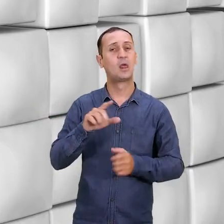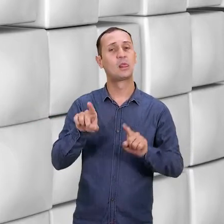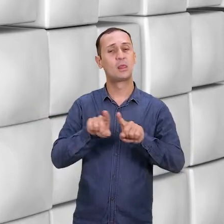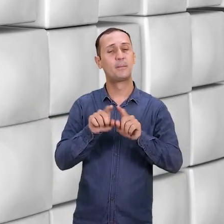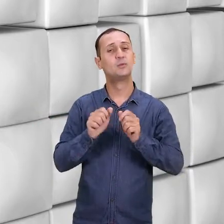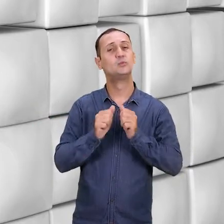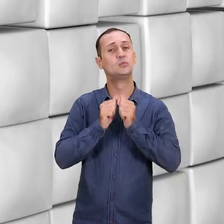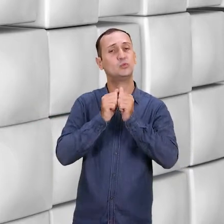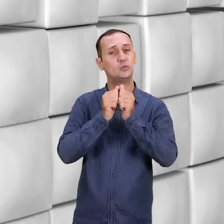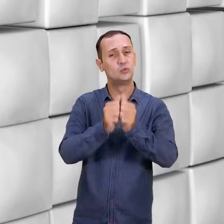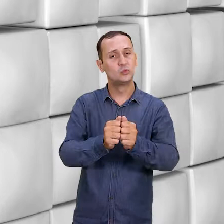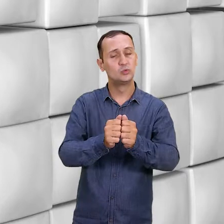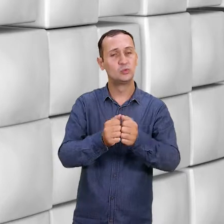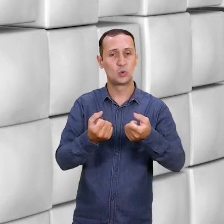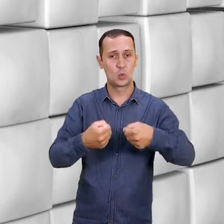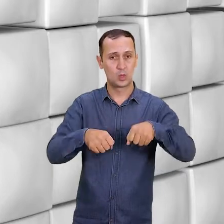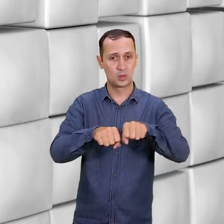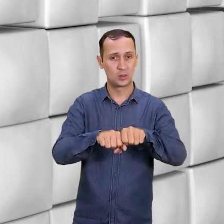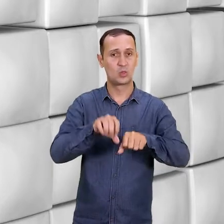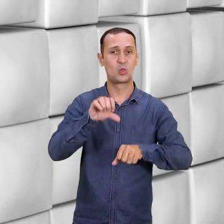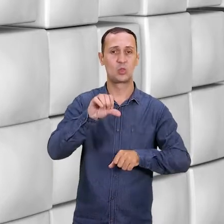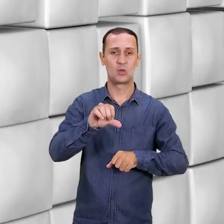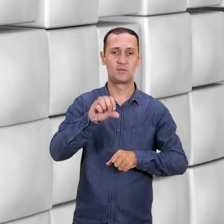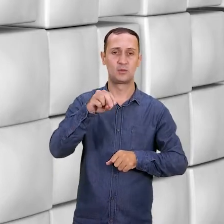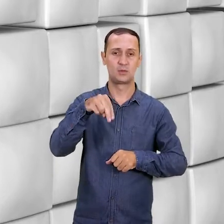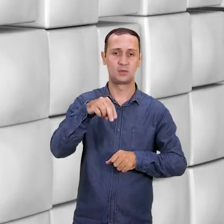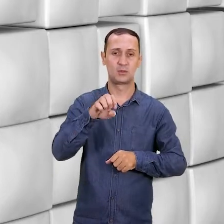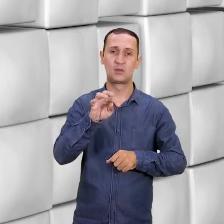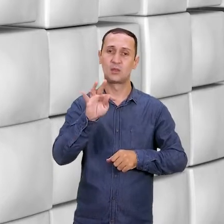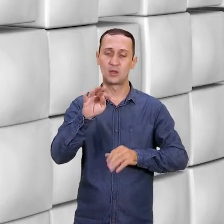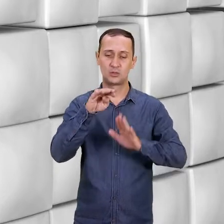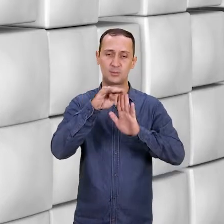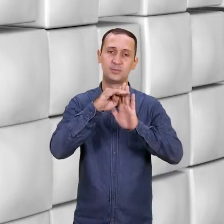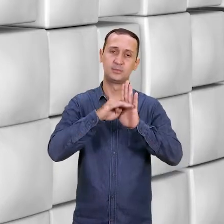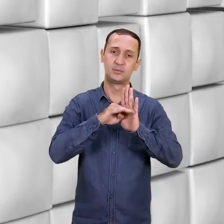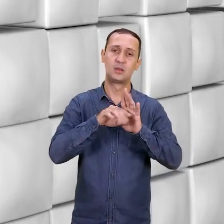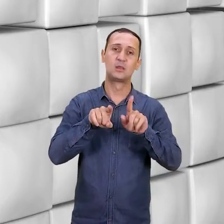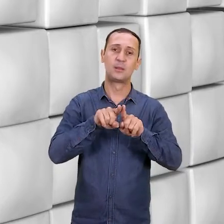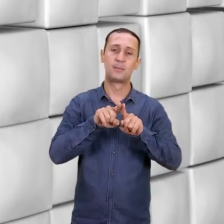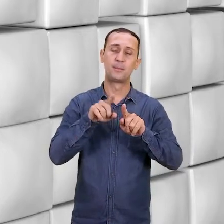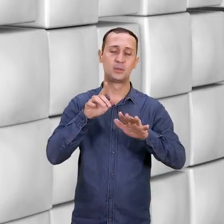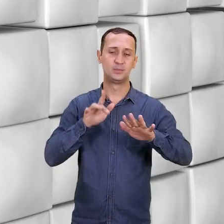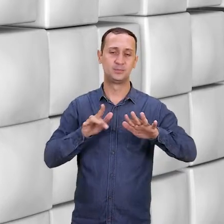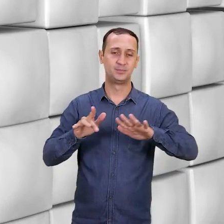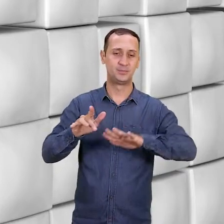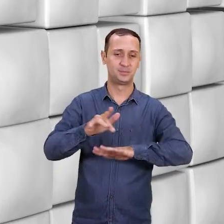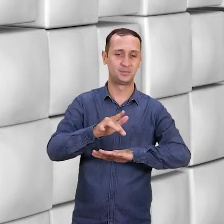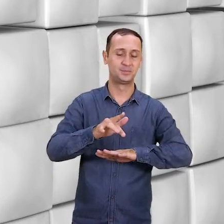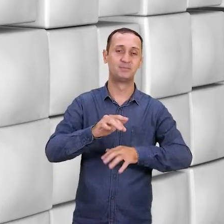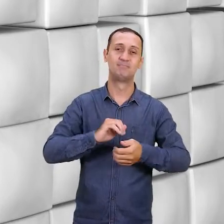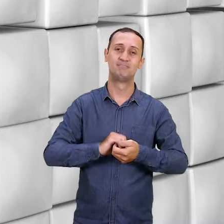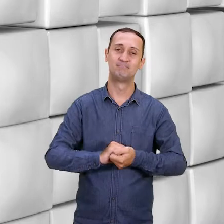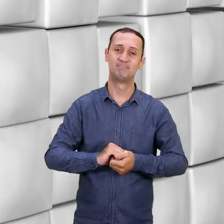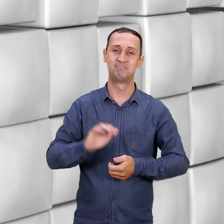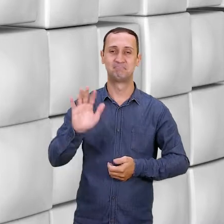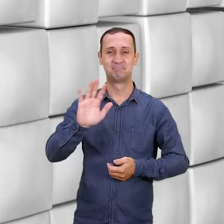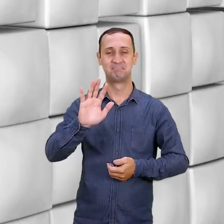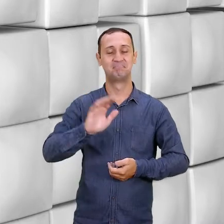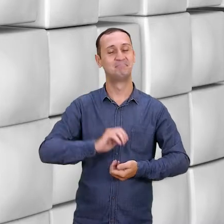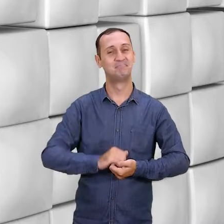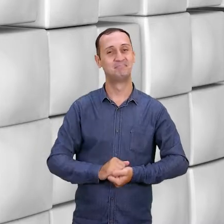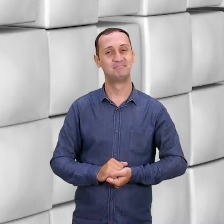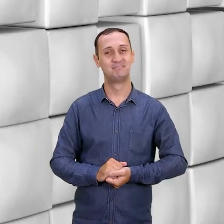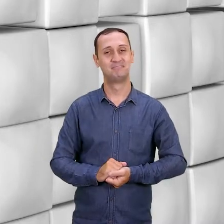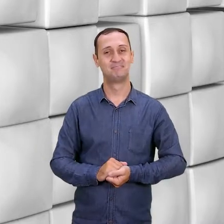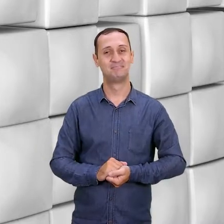aparece agora em sua tela. Siga acompanhando aqui no canal 9 da NET a nossa programação e também as